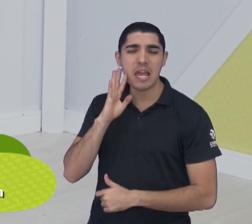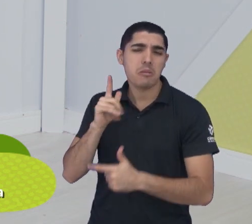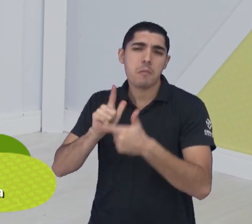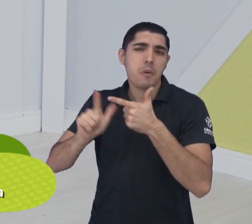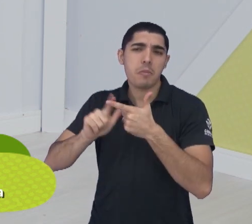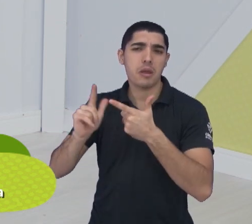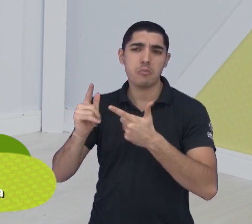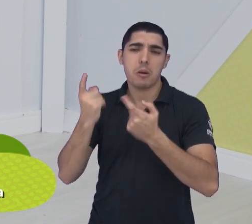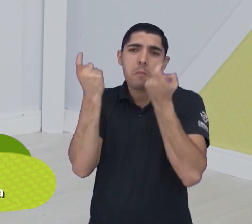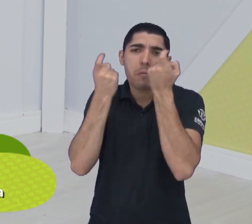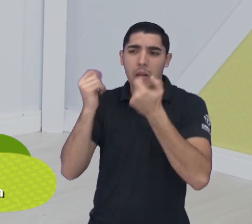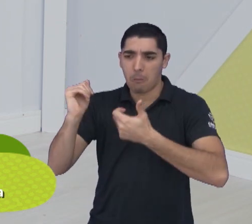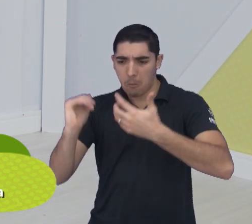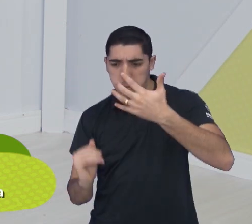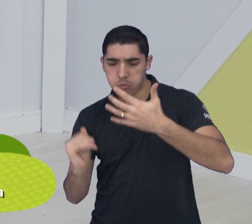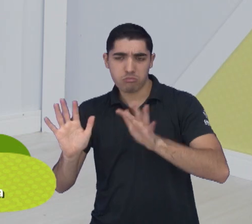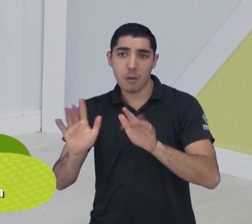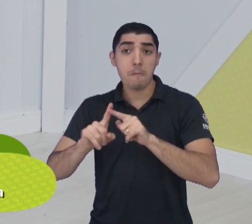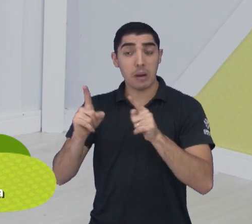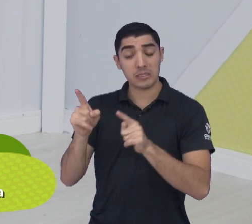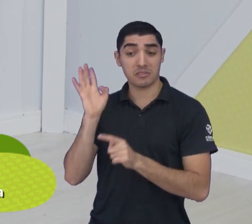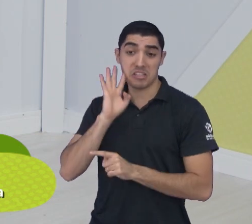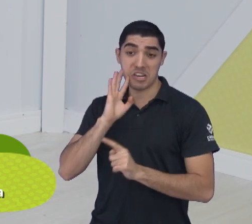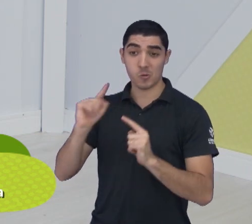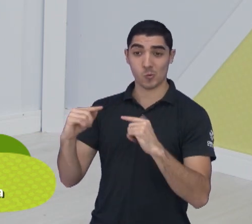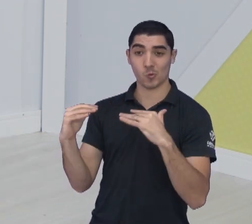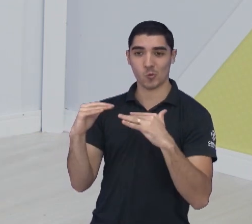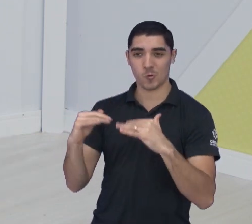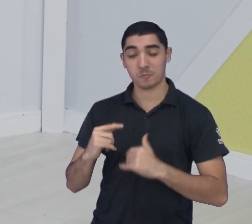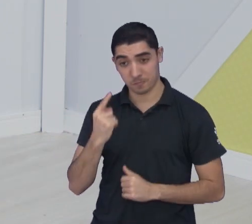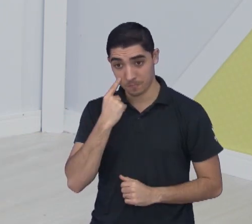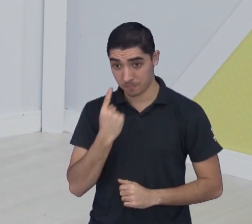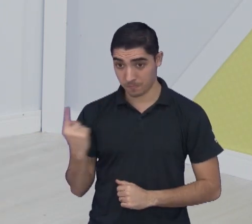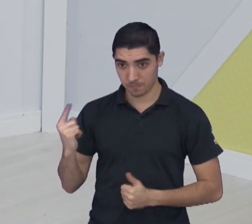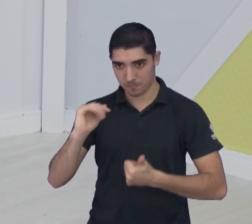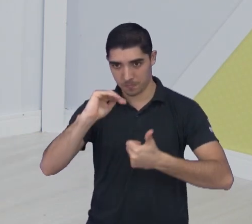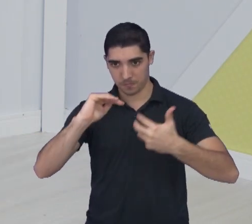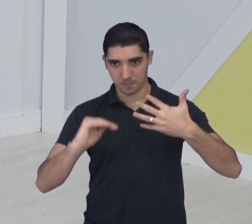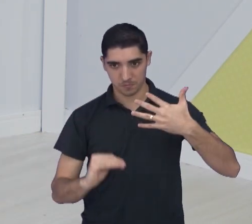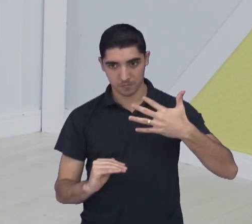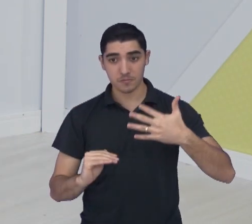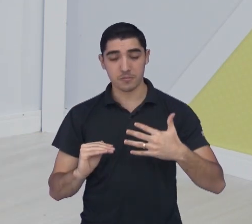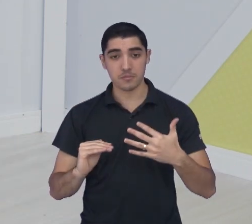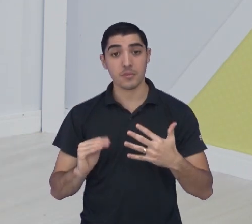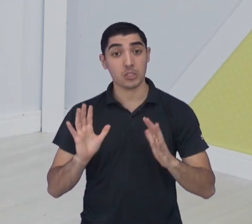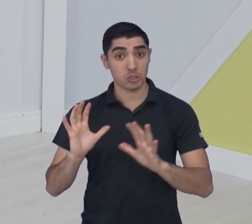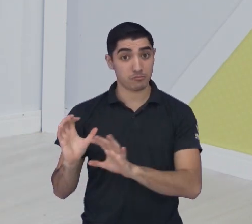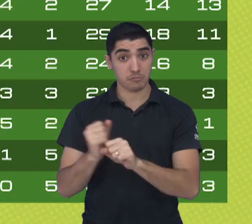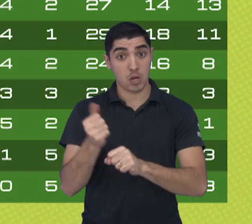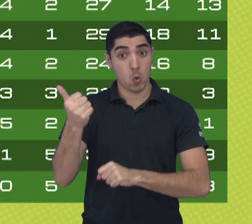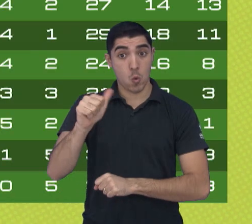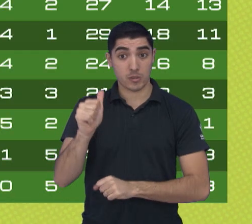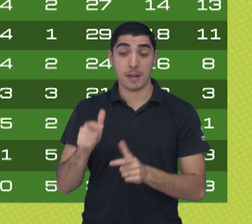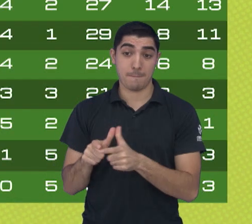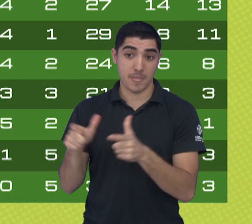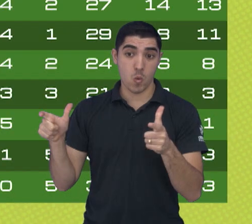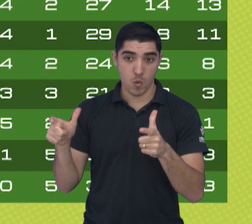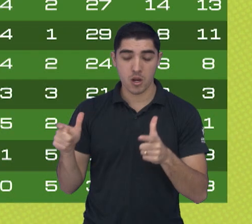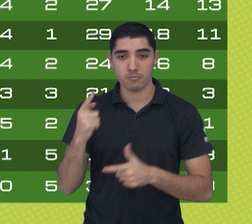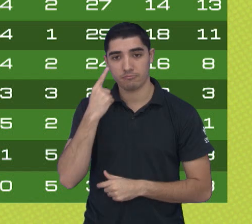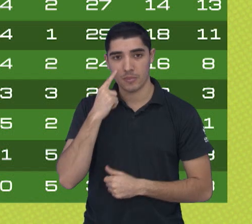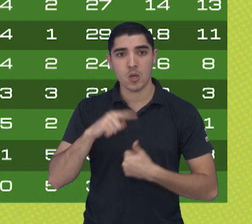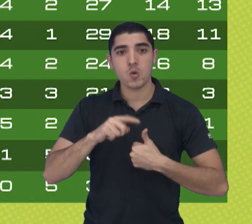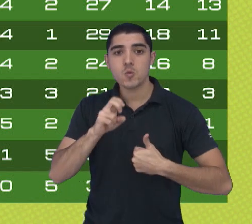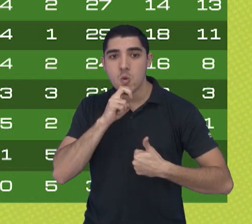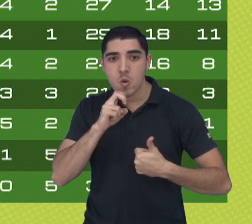tabela, o futsal proporciona isso. Vamos dar uma olhadinha na classificação da Liga Nacional. A maioria dos times já jogaram 11 vezes. Sorocaba na liderança, seguido